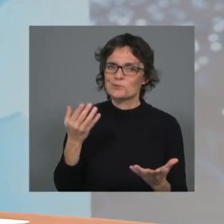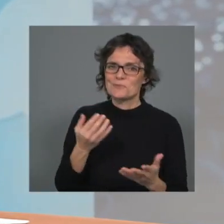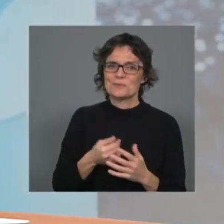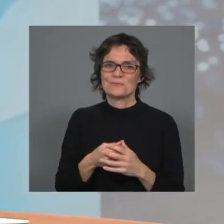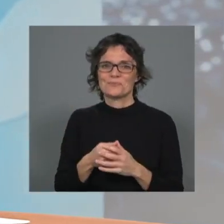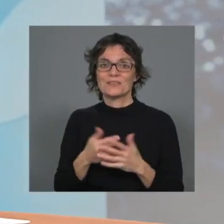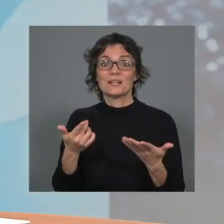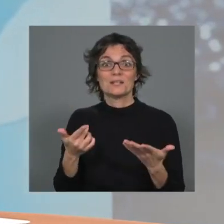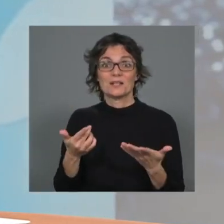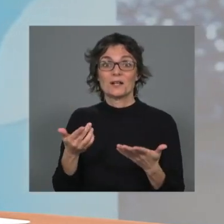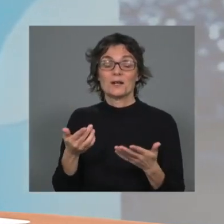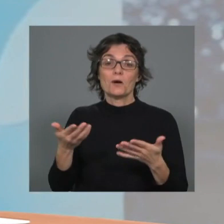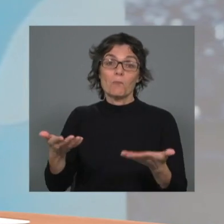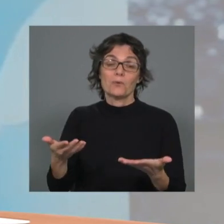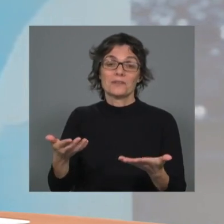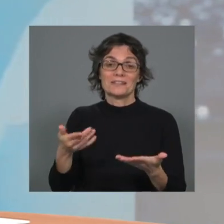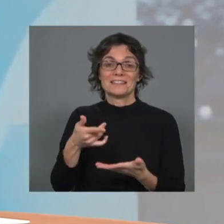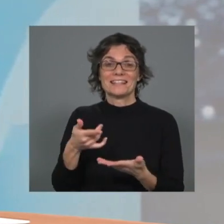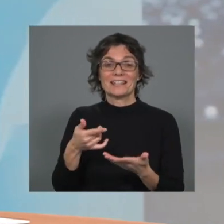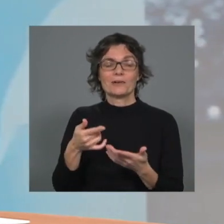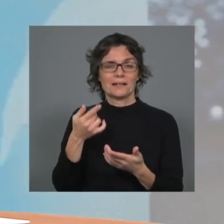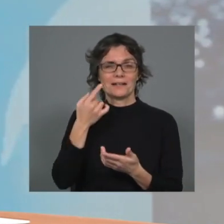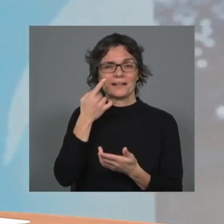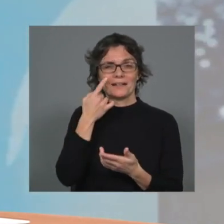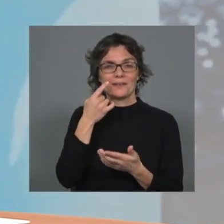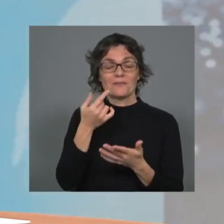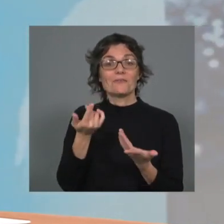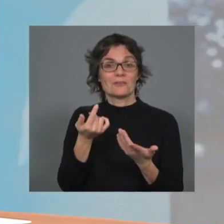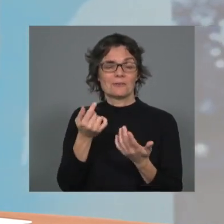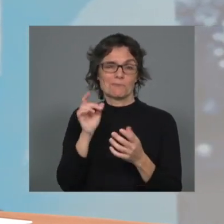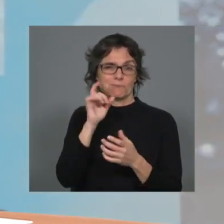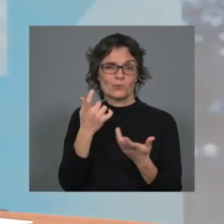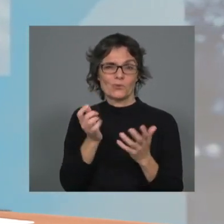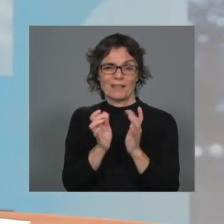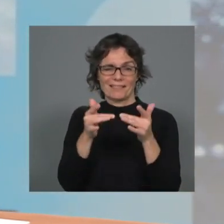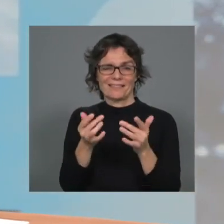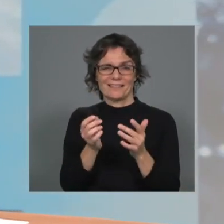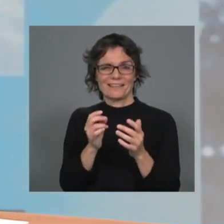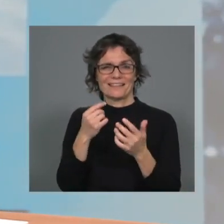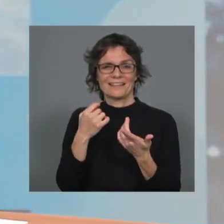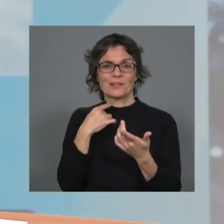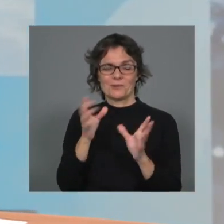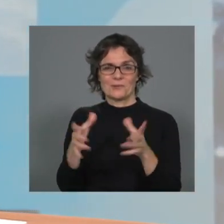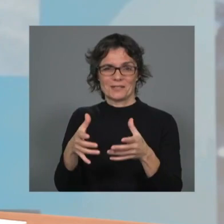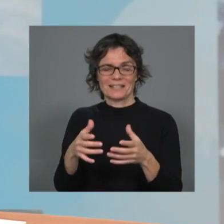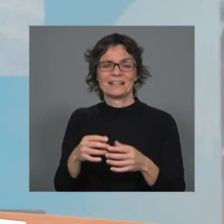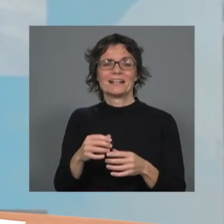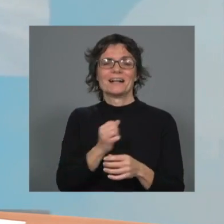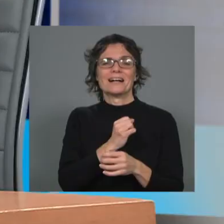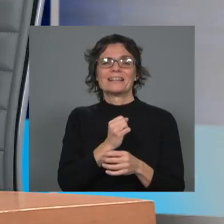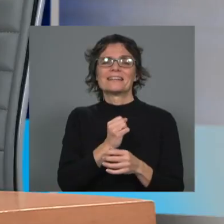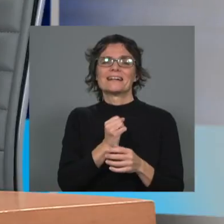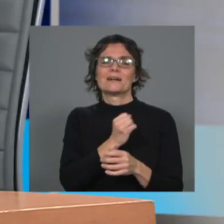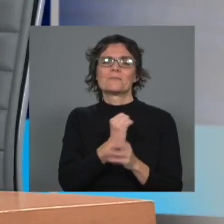já o convite a andar por perto da página da internet da comunidade da Capela do Rato